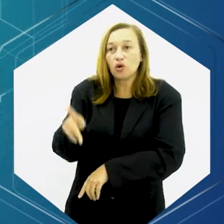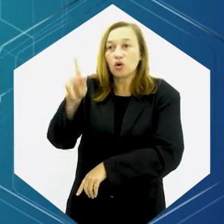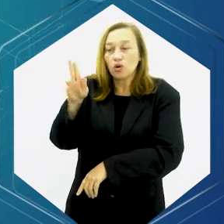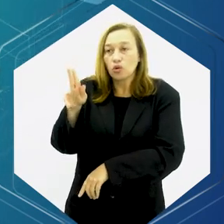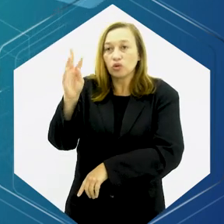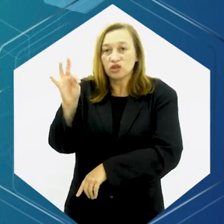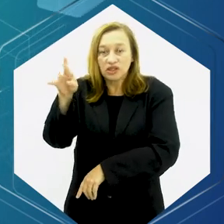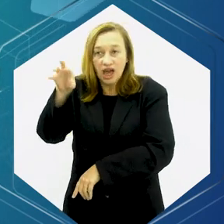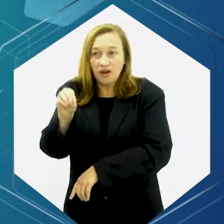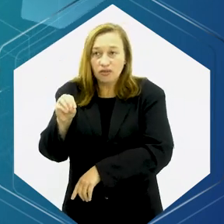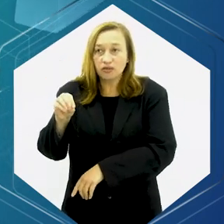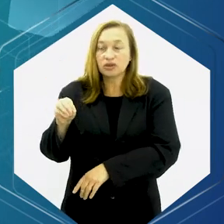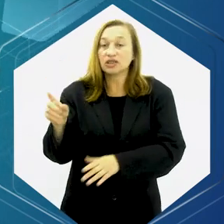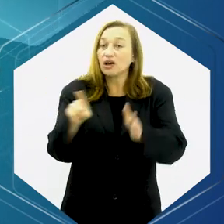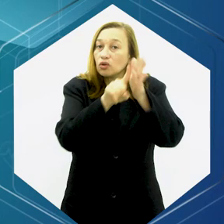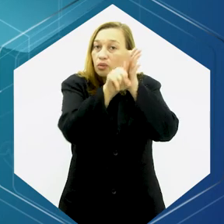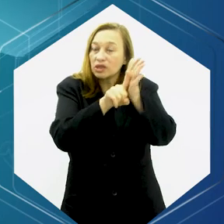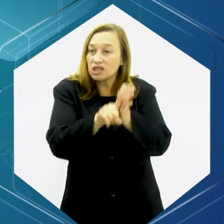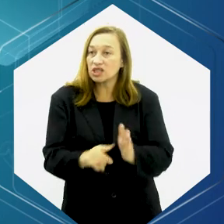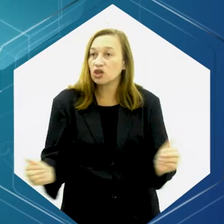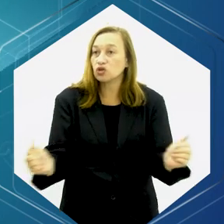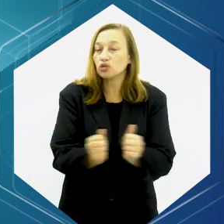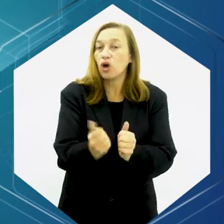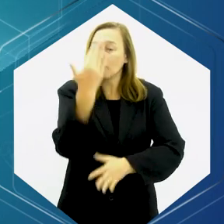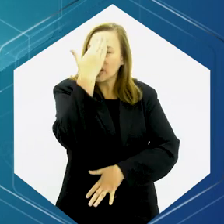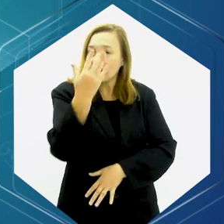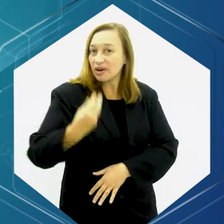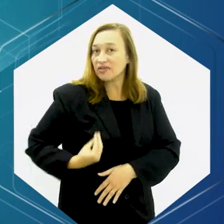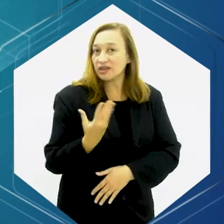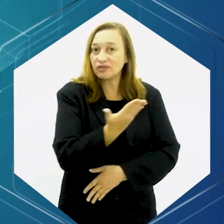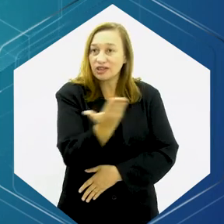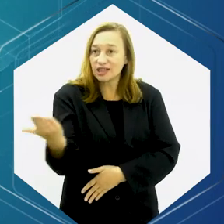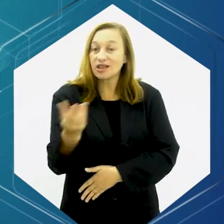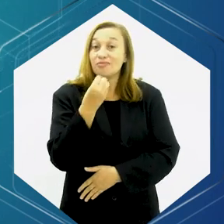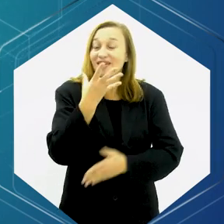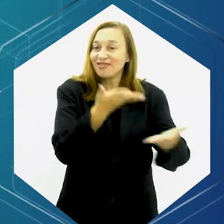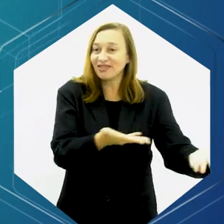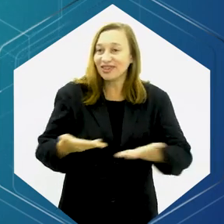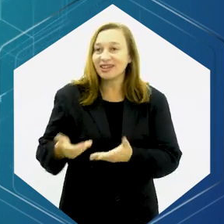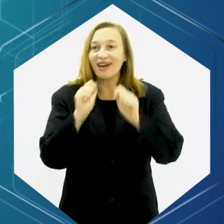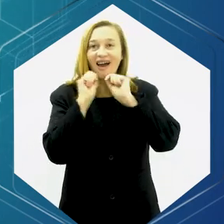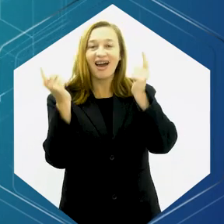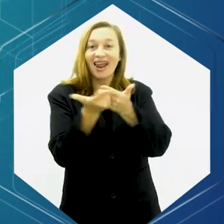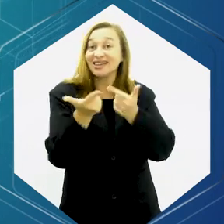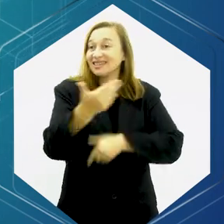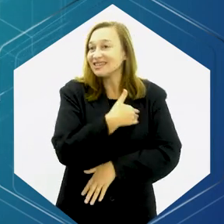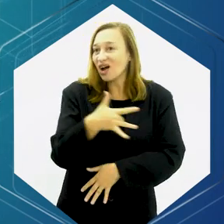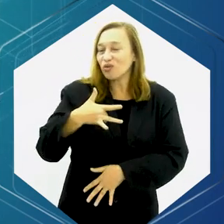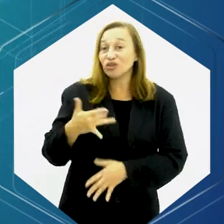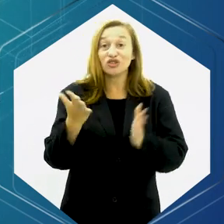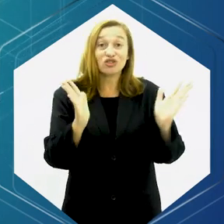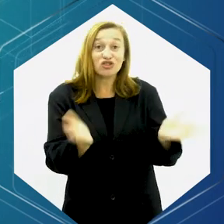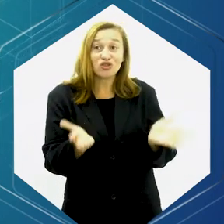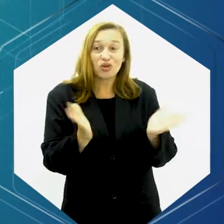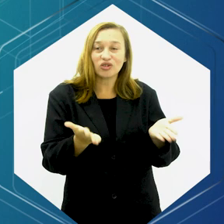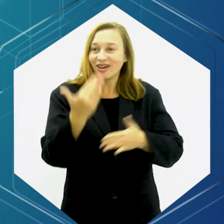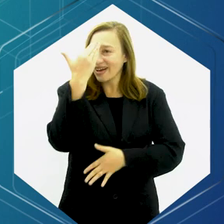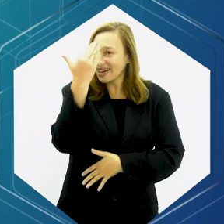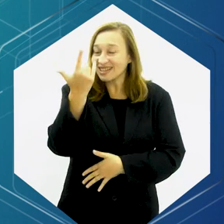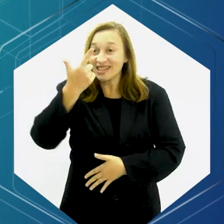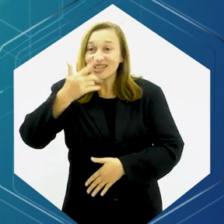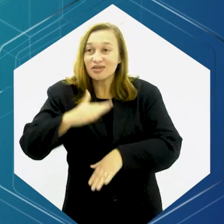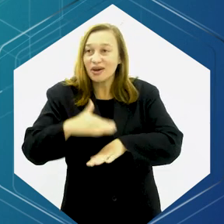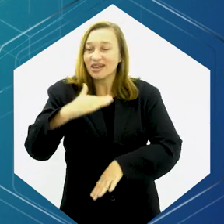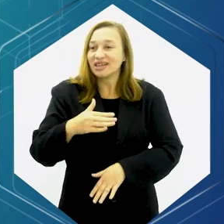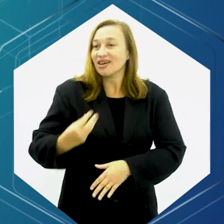participaram dessa pesquisa muito obrigada pela presença de vocês sejam muito bem-vindos ao alerg de saúde de hoje queria